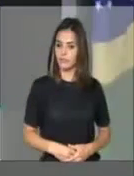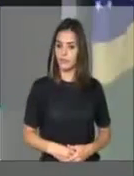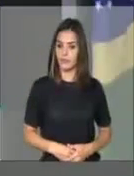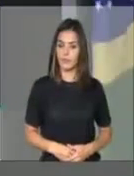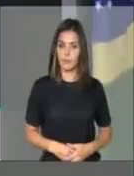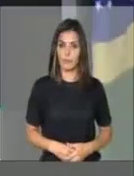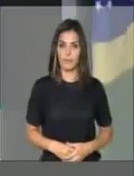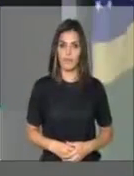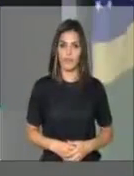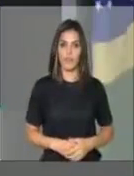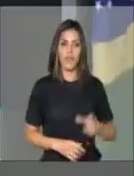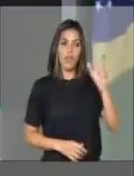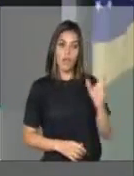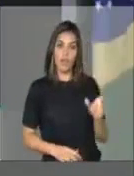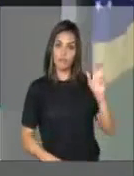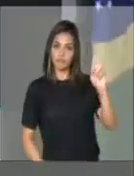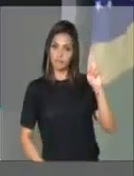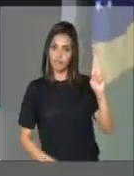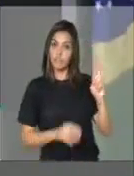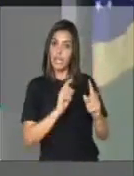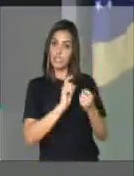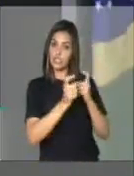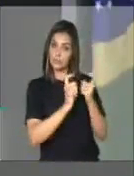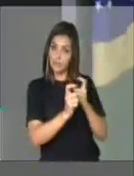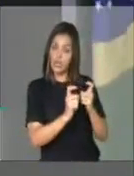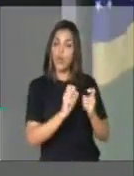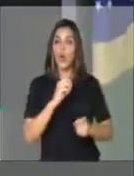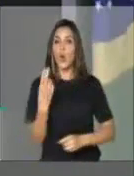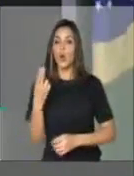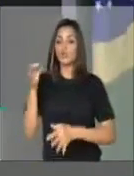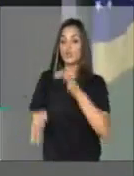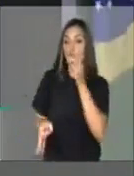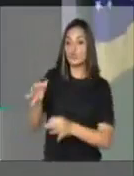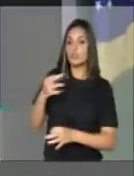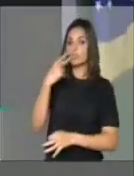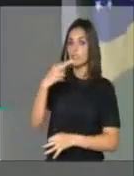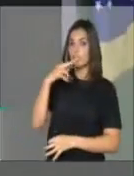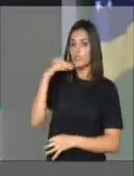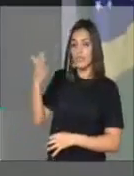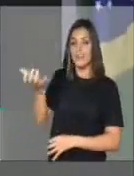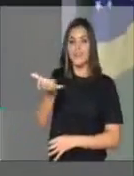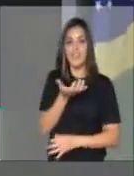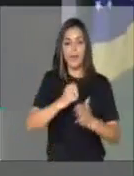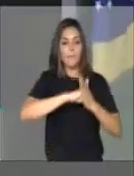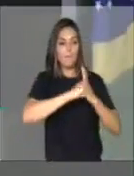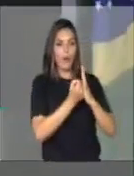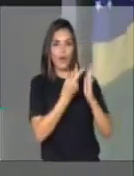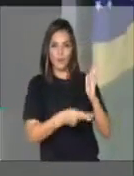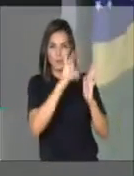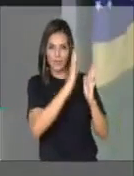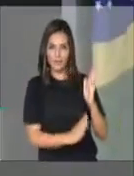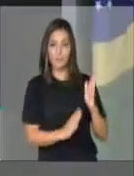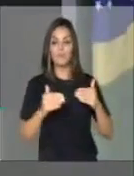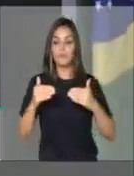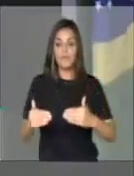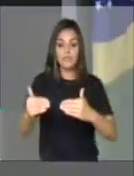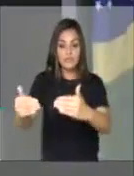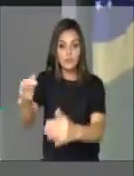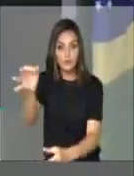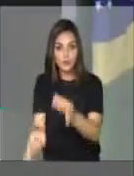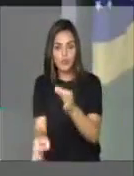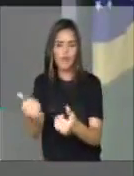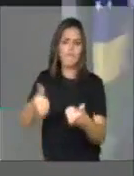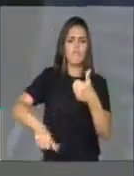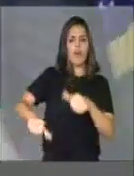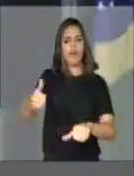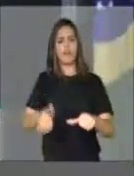A autoridade administrativa ou judicial estrangeira requer o bloqueio de ativos no Brasil. O Ministério da Justiça